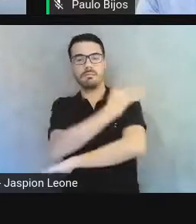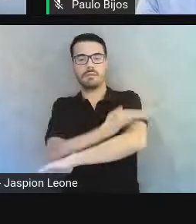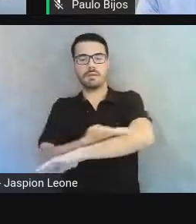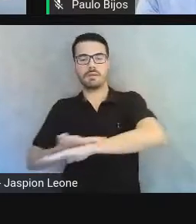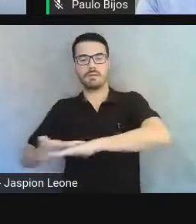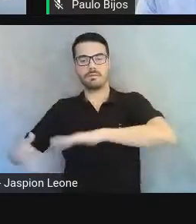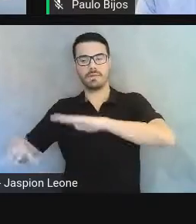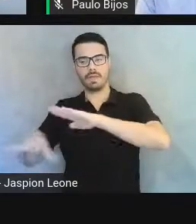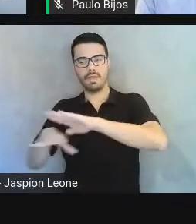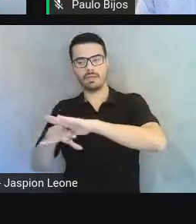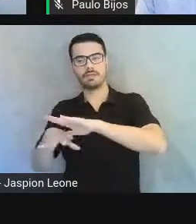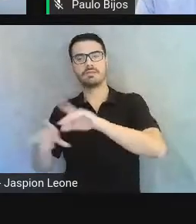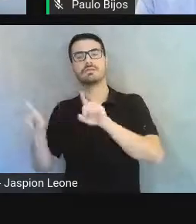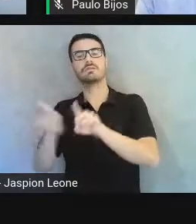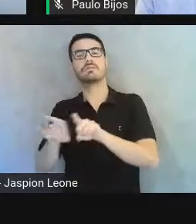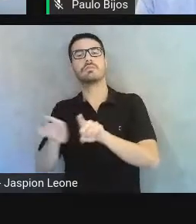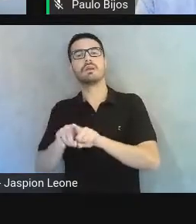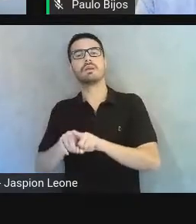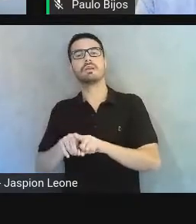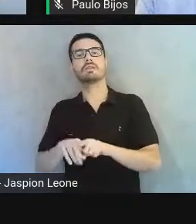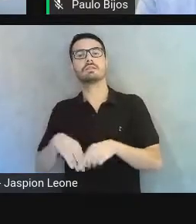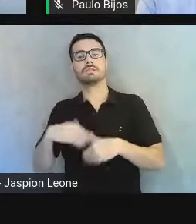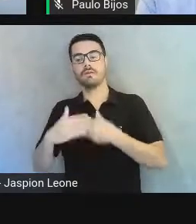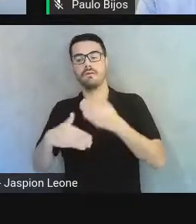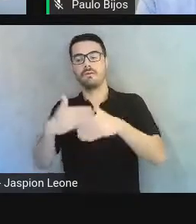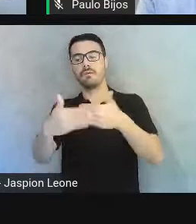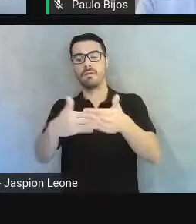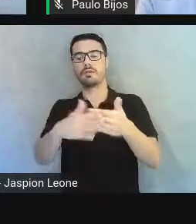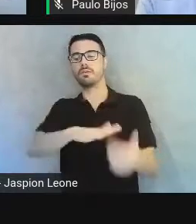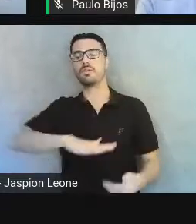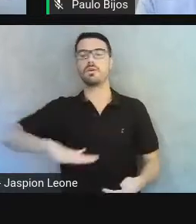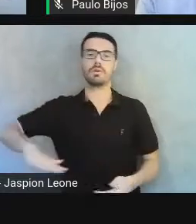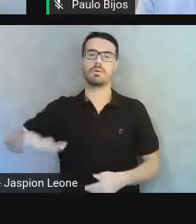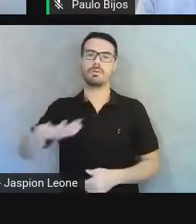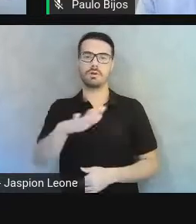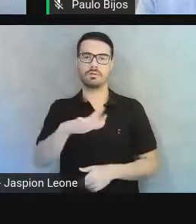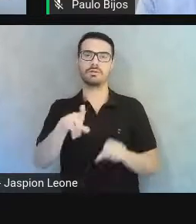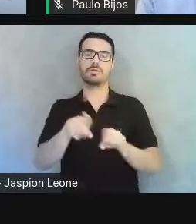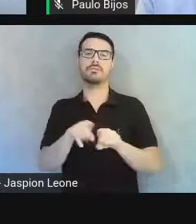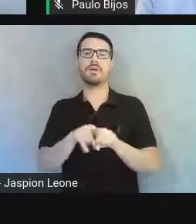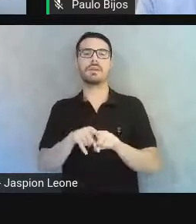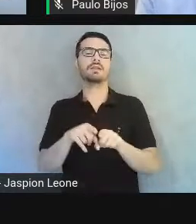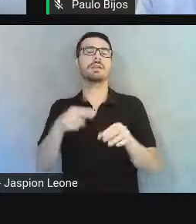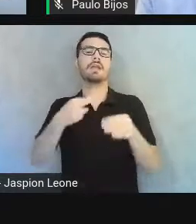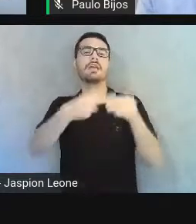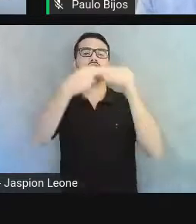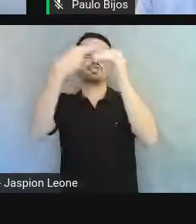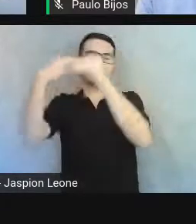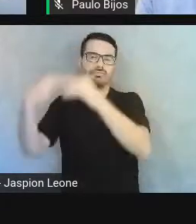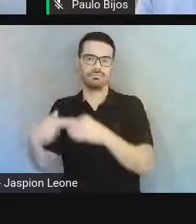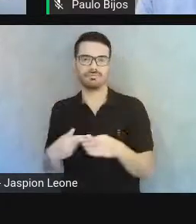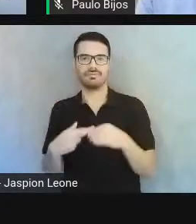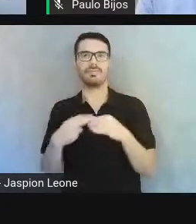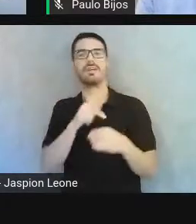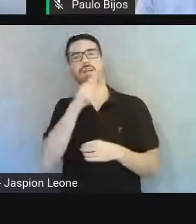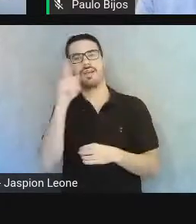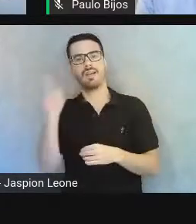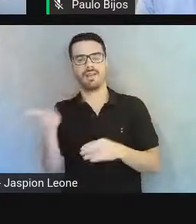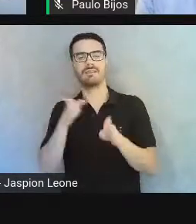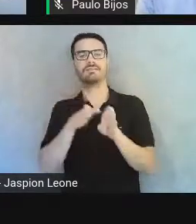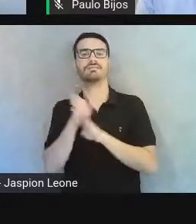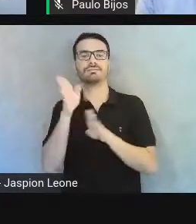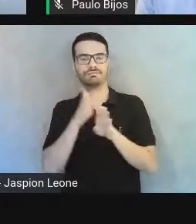territorial e desenvolvimento urbano e regional. Ao longo da carreira dela como servidora pública,